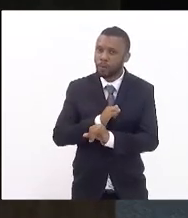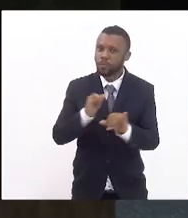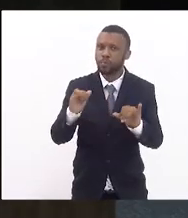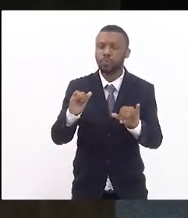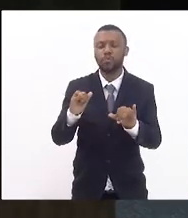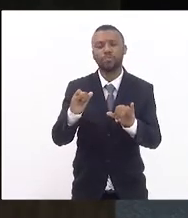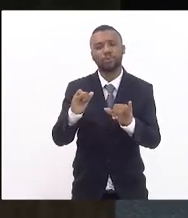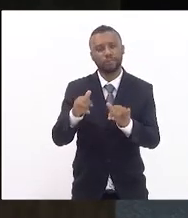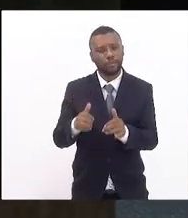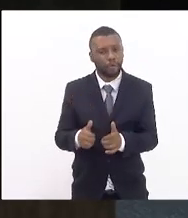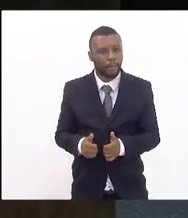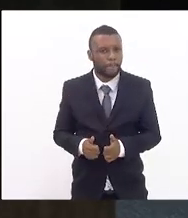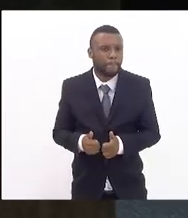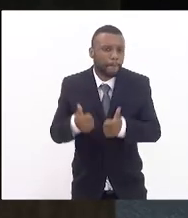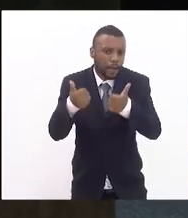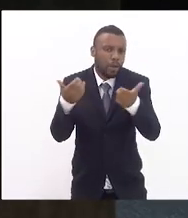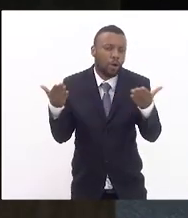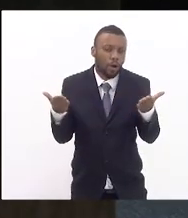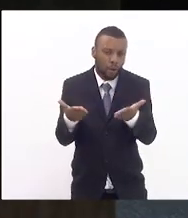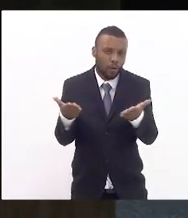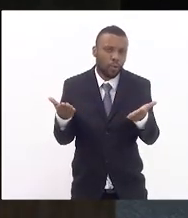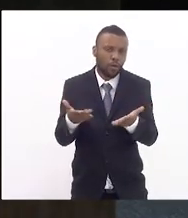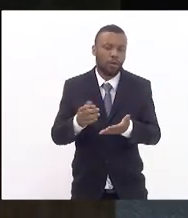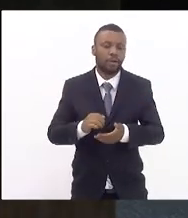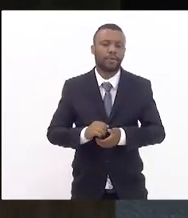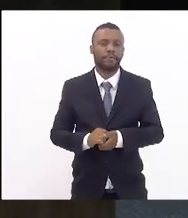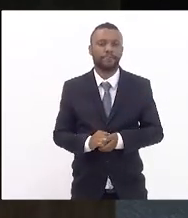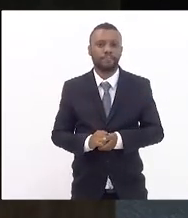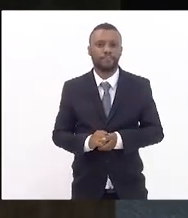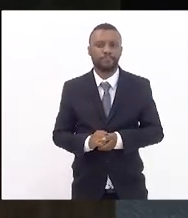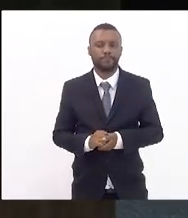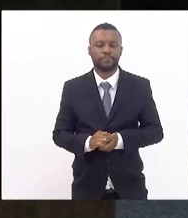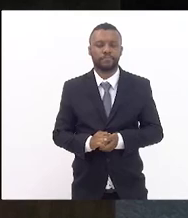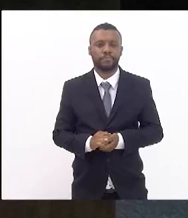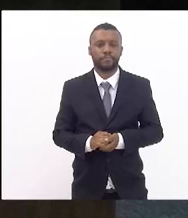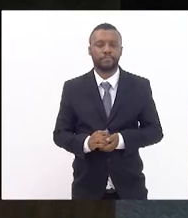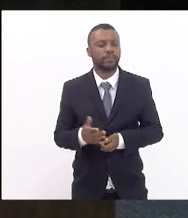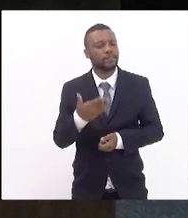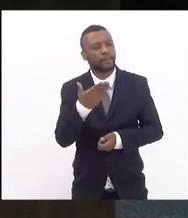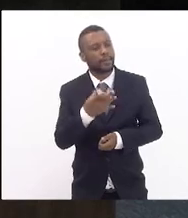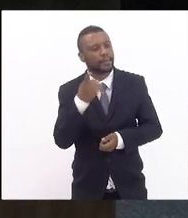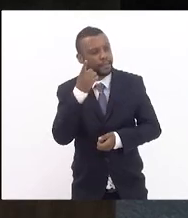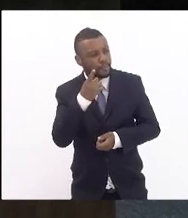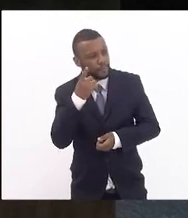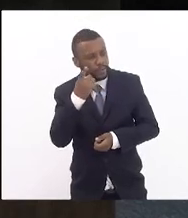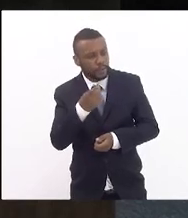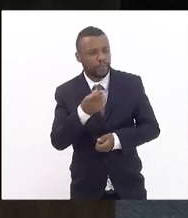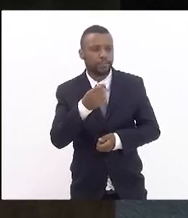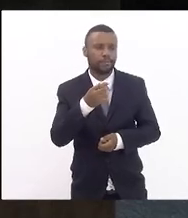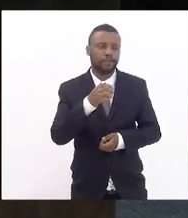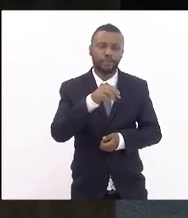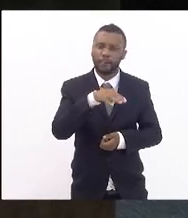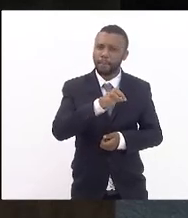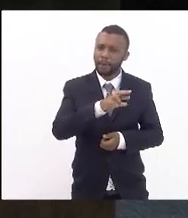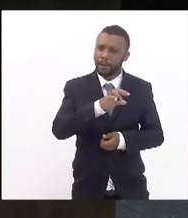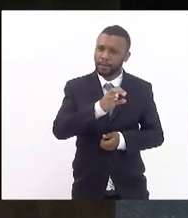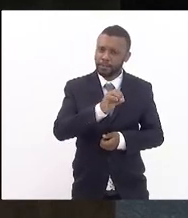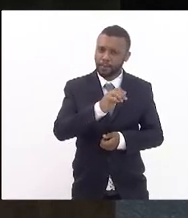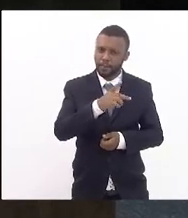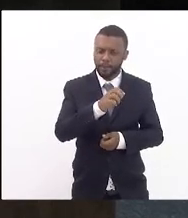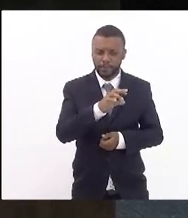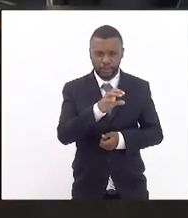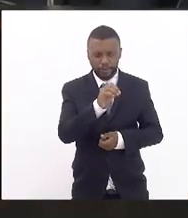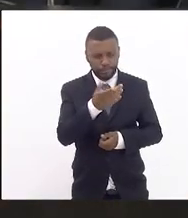muito melhor ainda. E deputado Márcio Pacheco, deputado André Ceciliano, então, queria pedir a